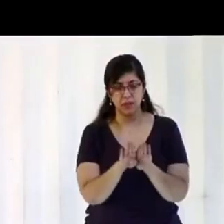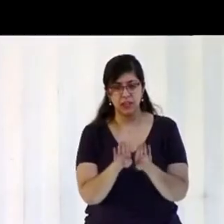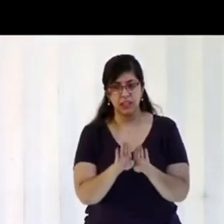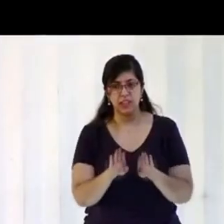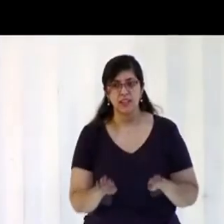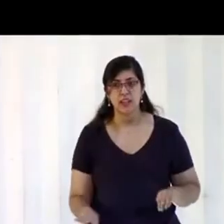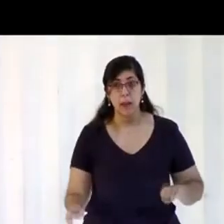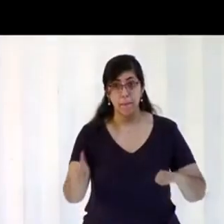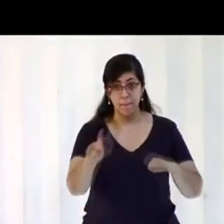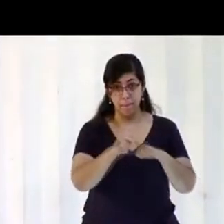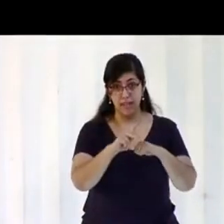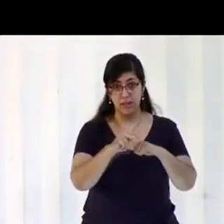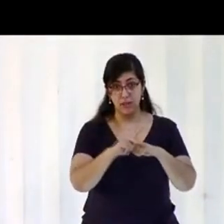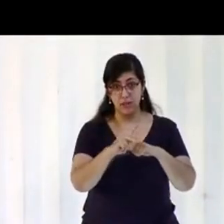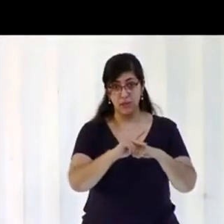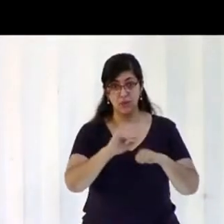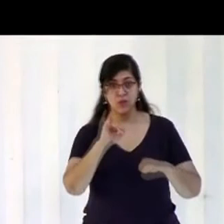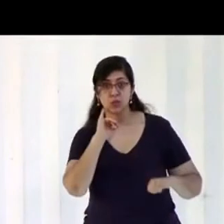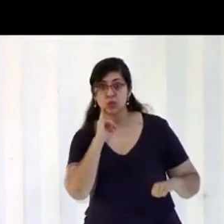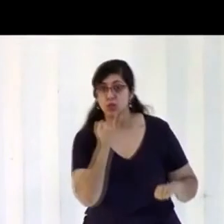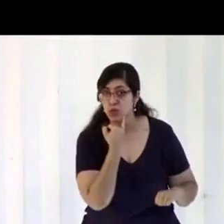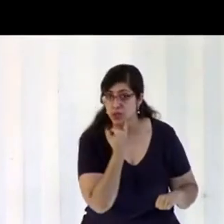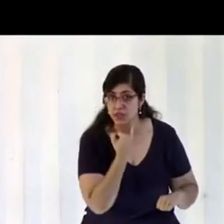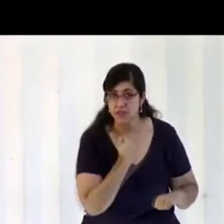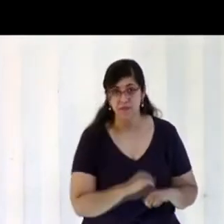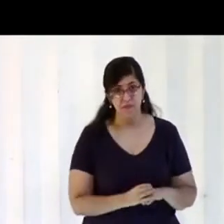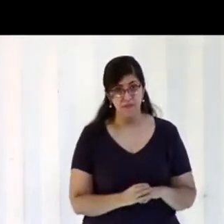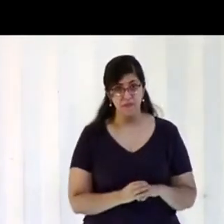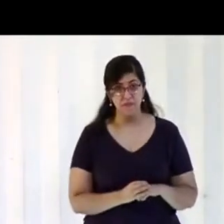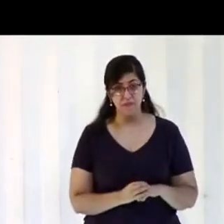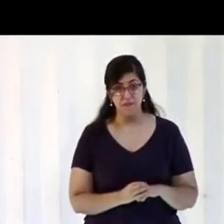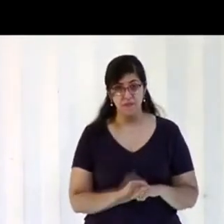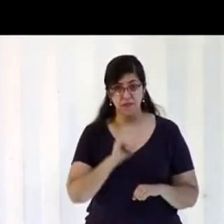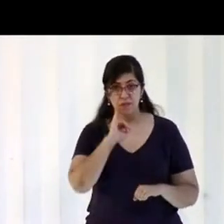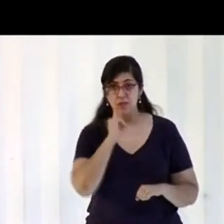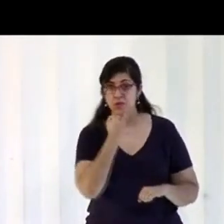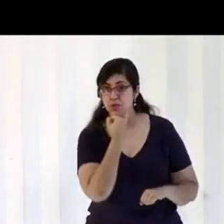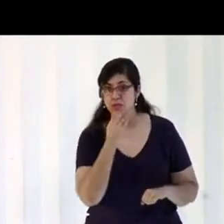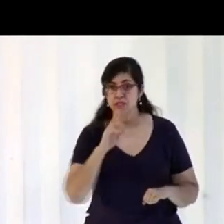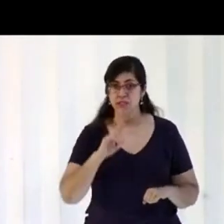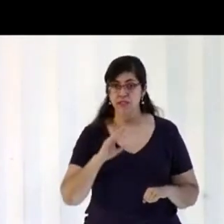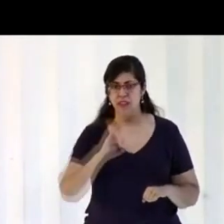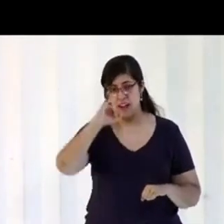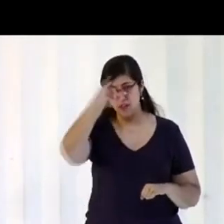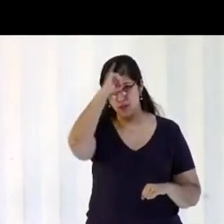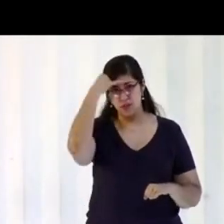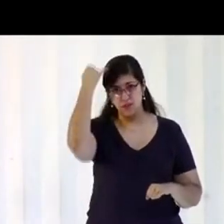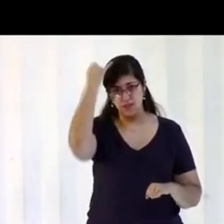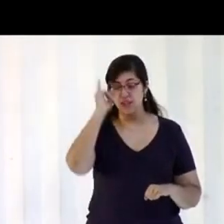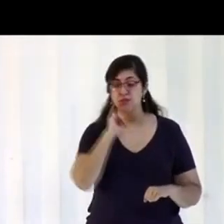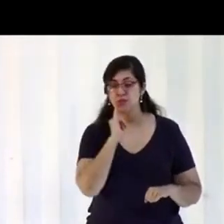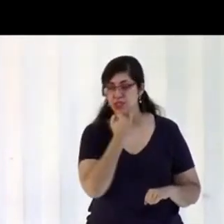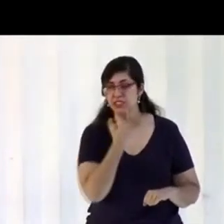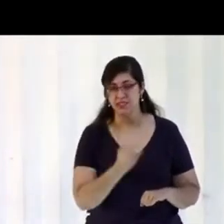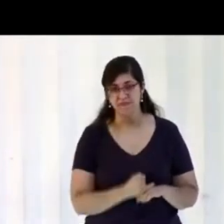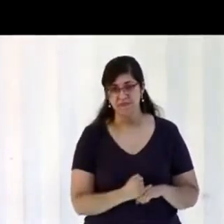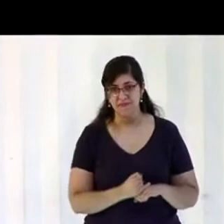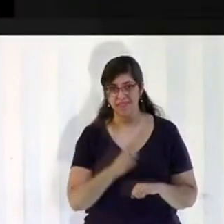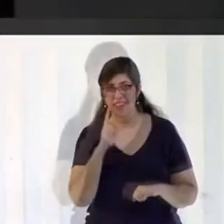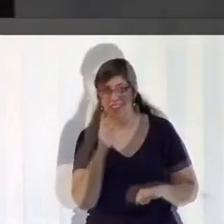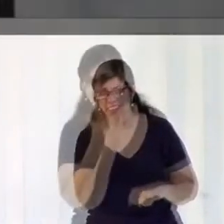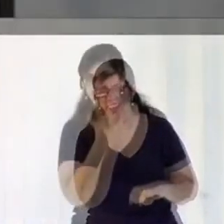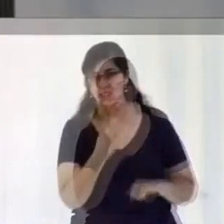e Judas Iscariotes, que foi quem o traiu. Eu quero lhes convidar para